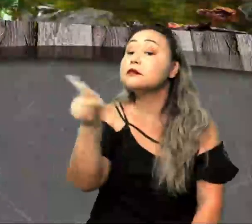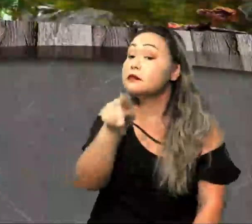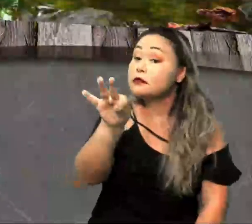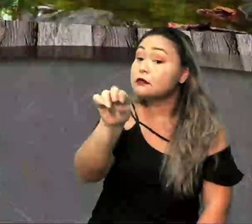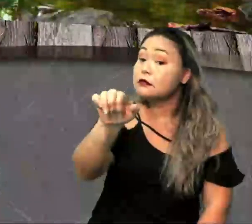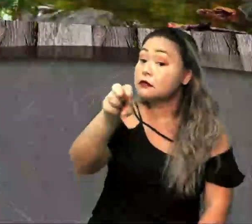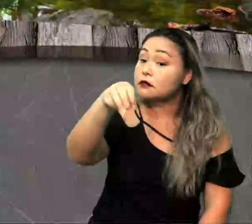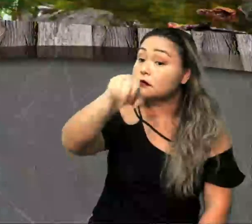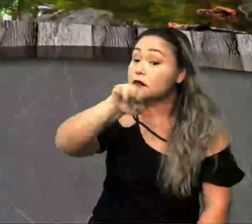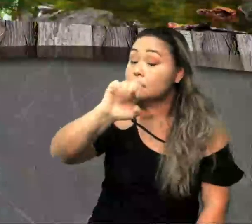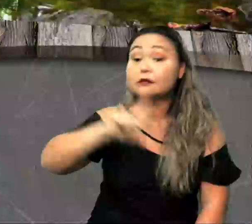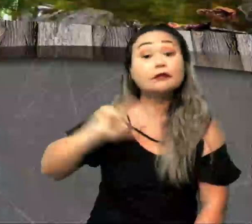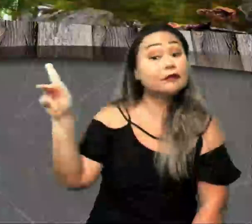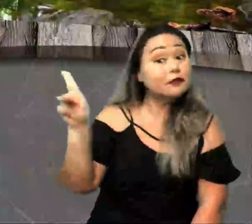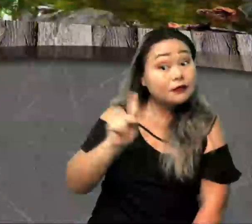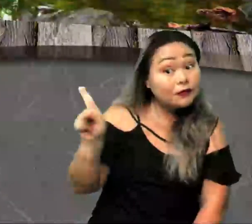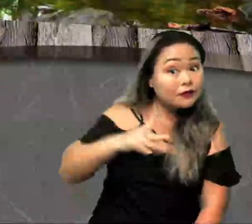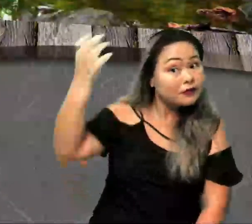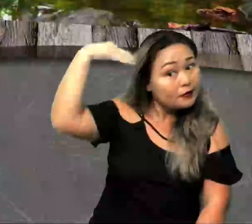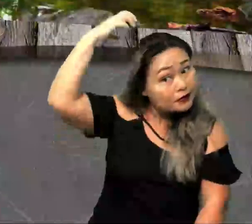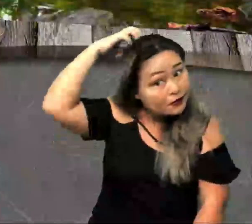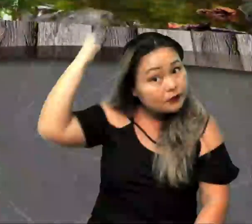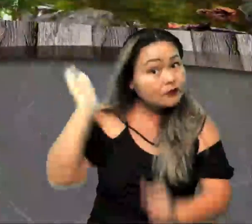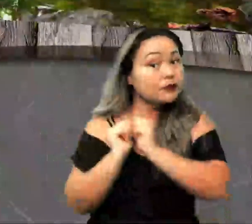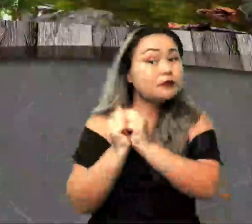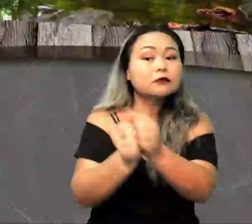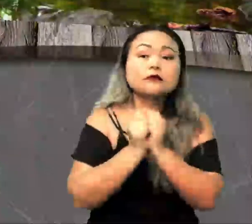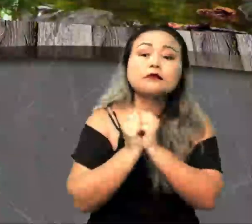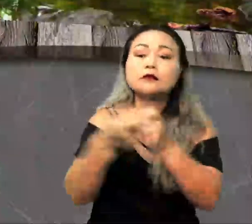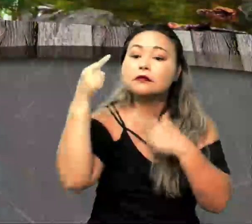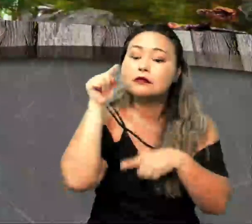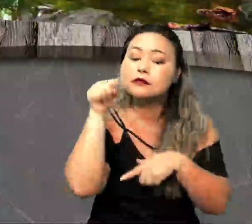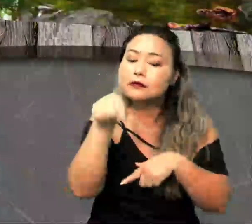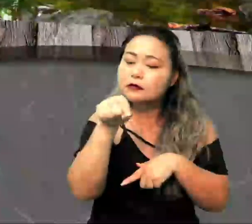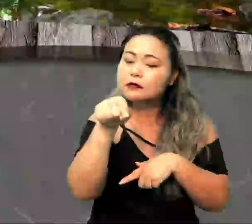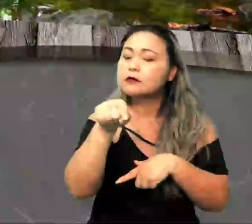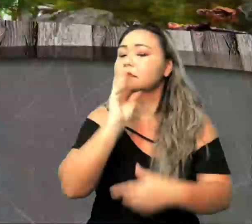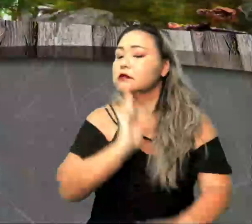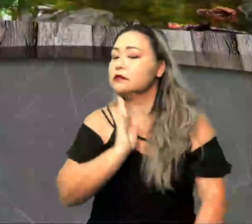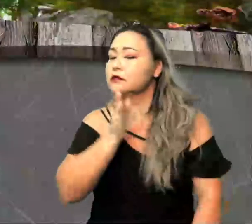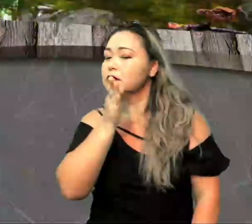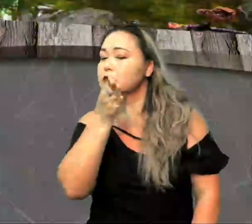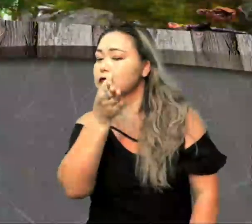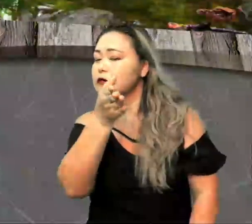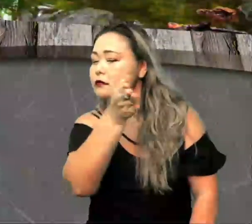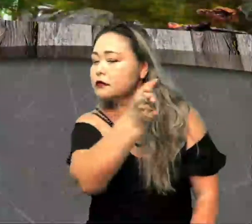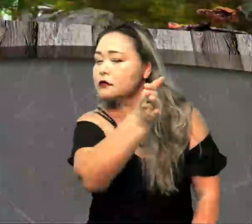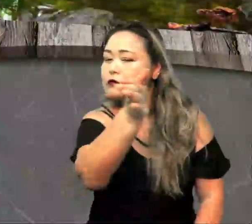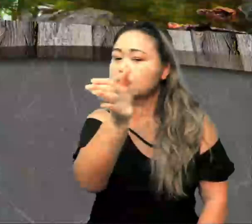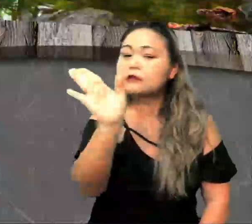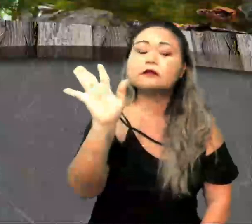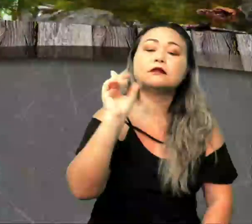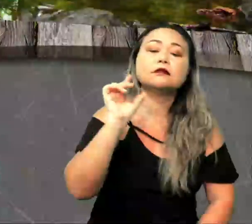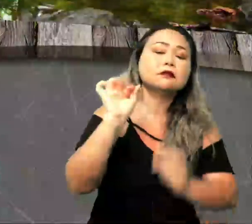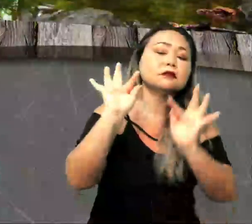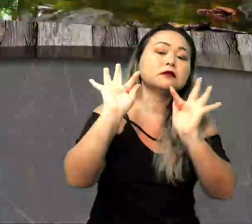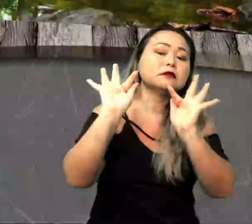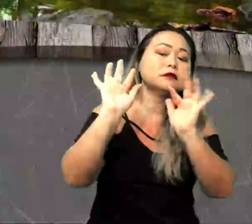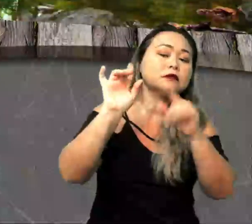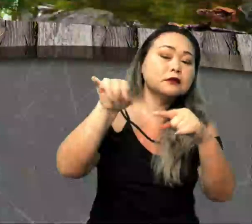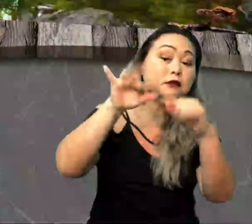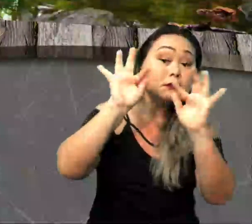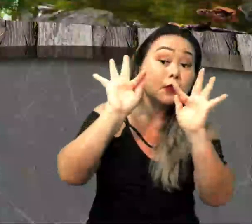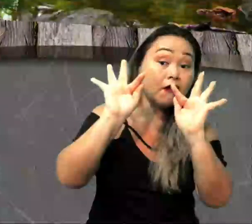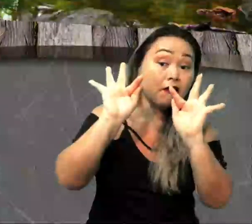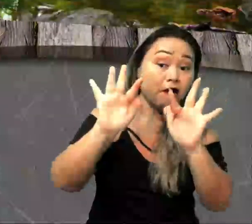Tabita Maciel, a professora Aldelina, juntos com vocês, caminhando aí para a nossa reta final da